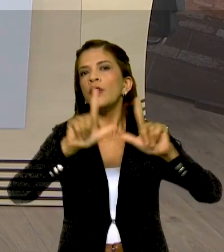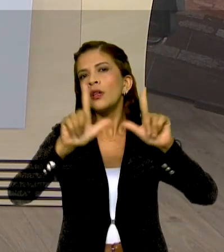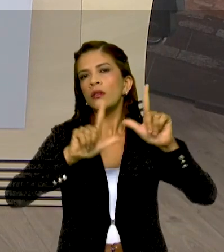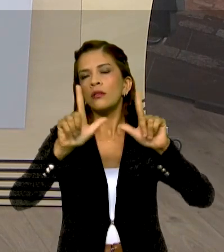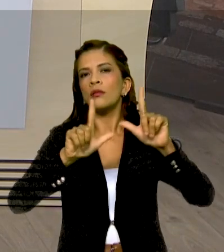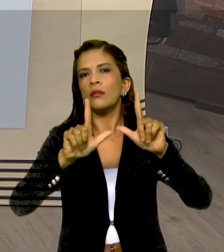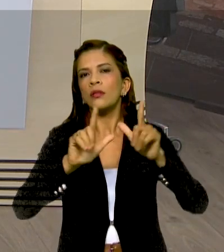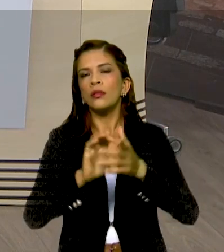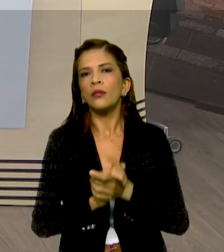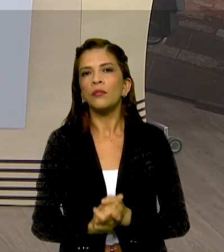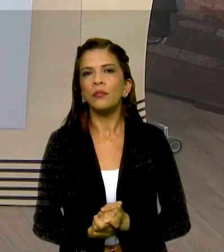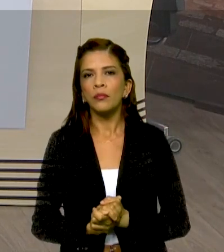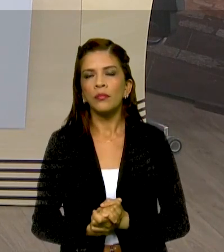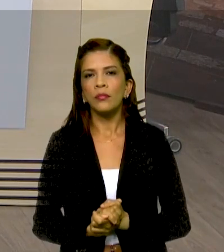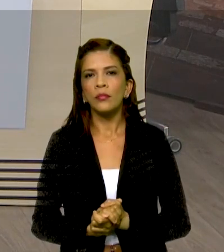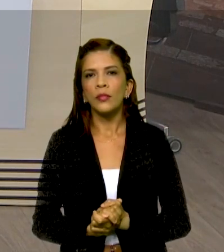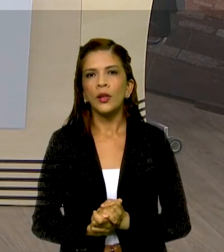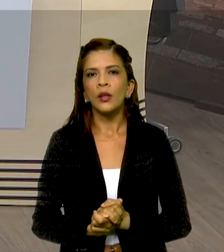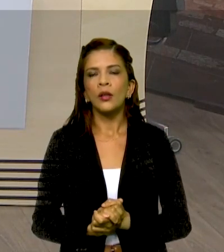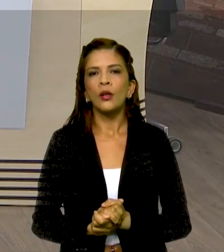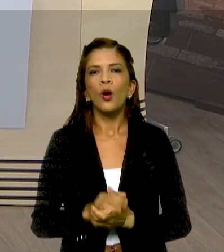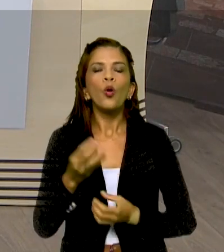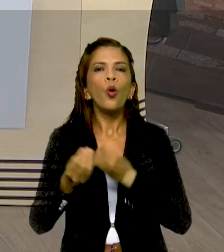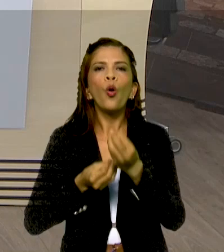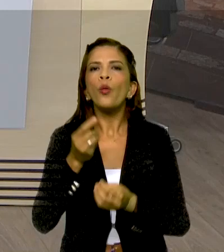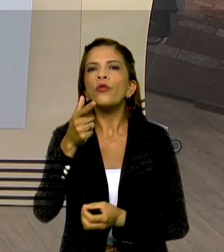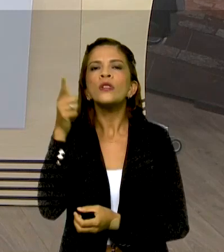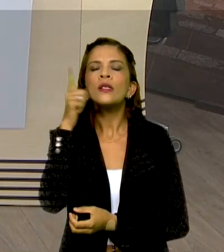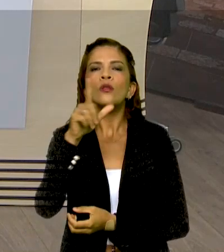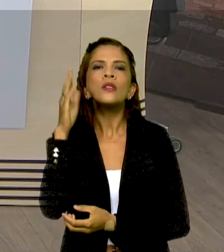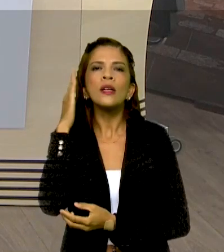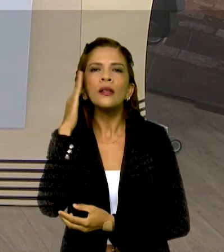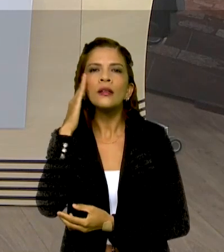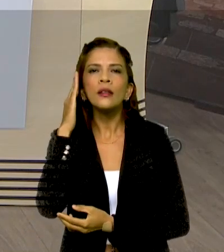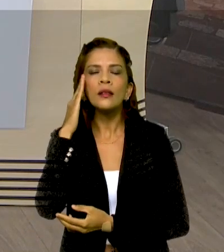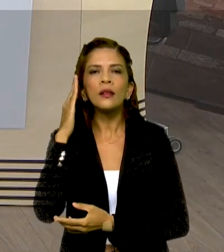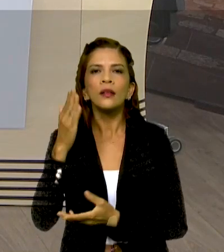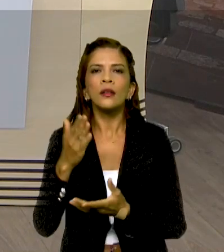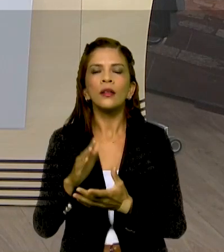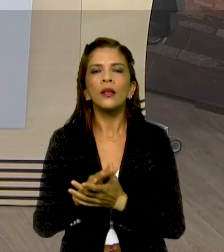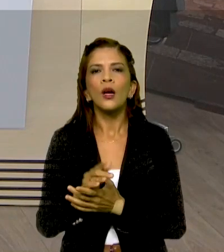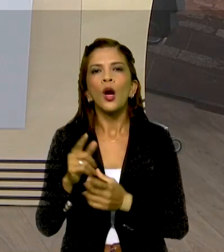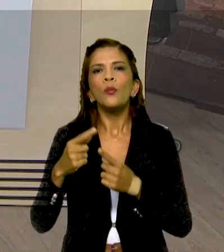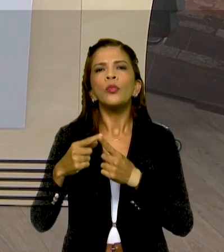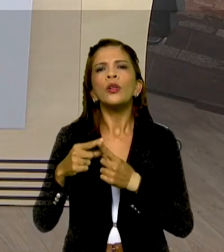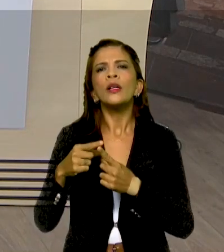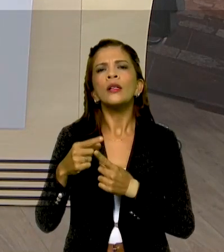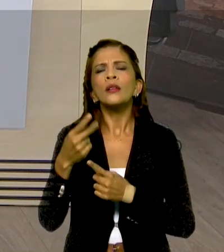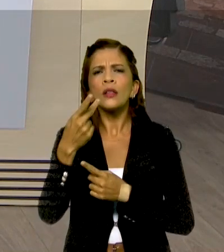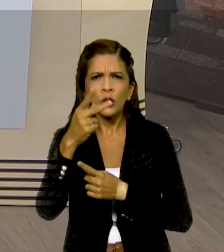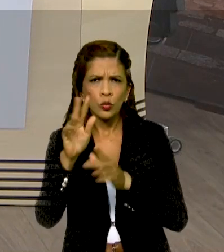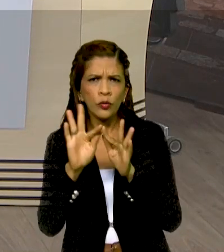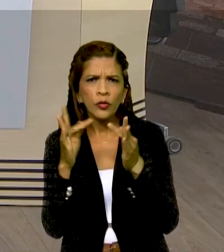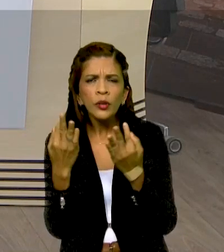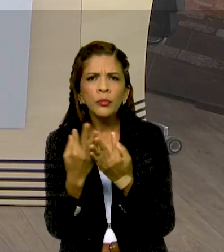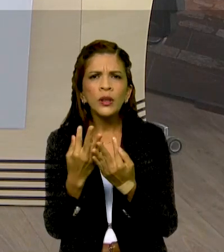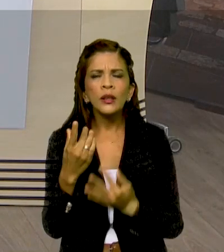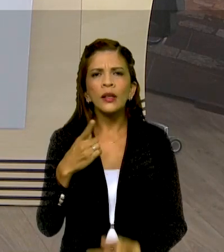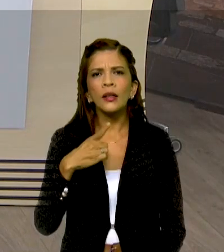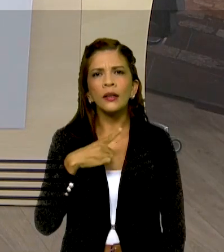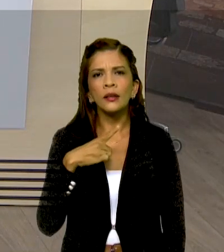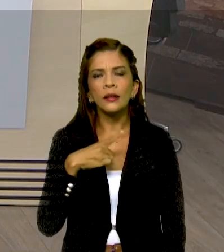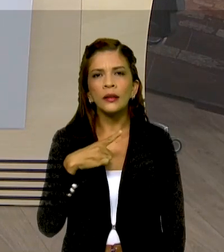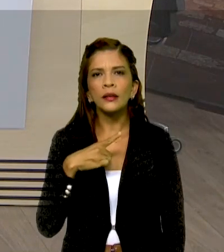TV, se em casa as pessoas, com certeza alguém na família já tem